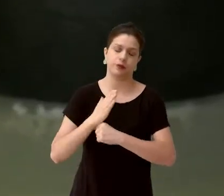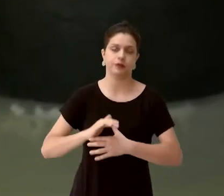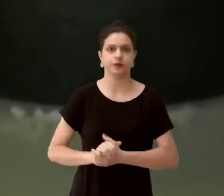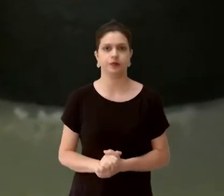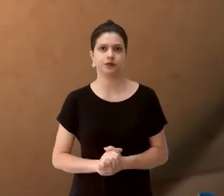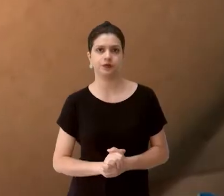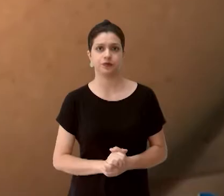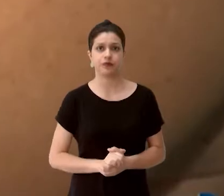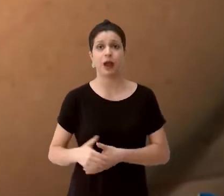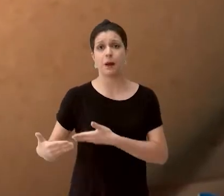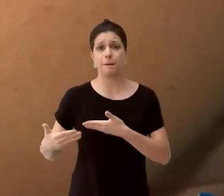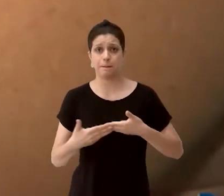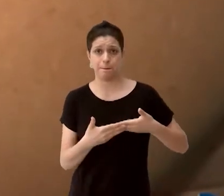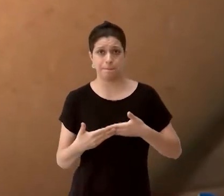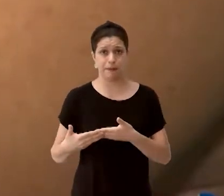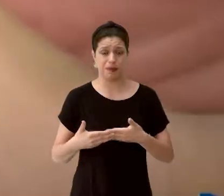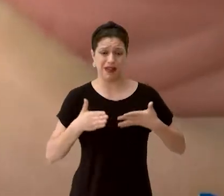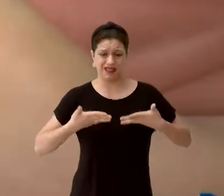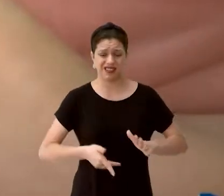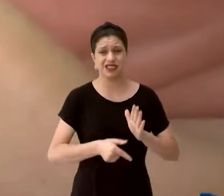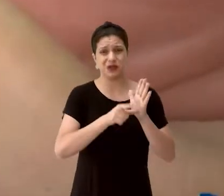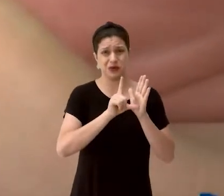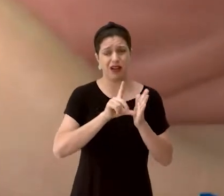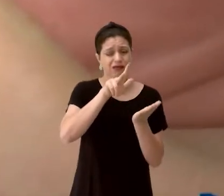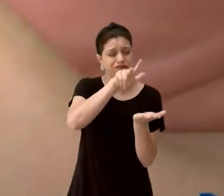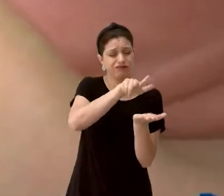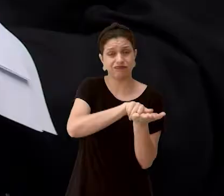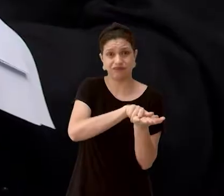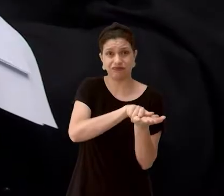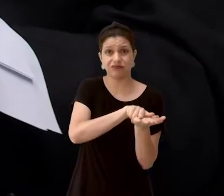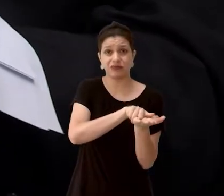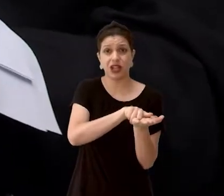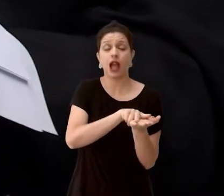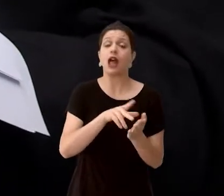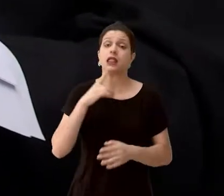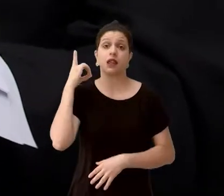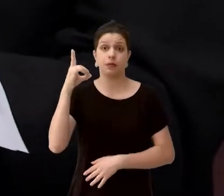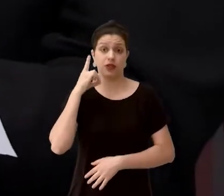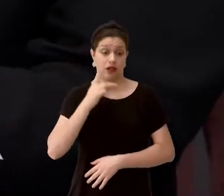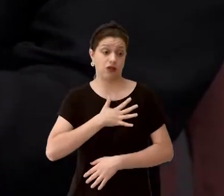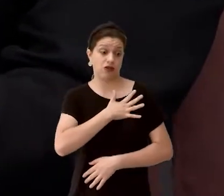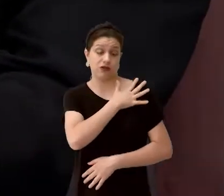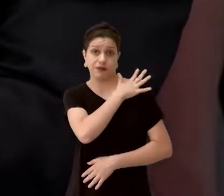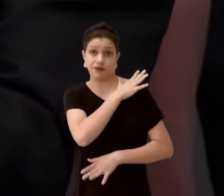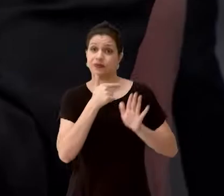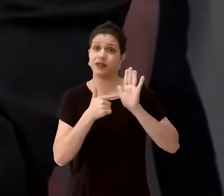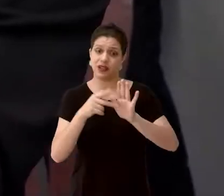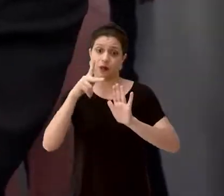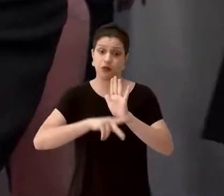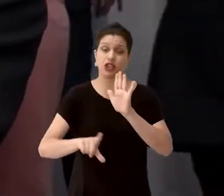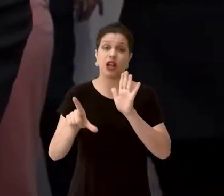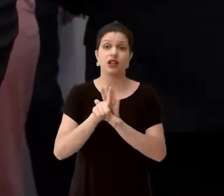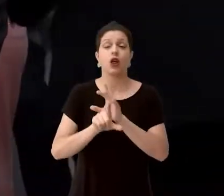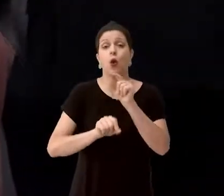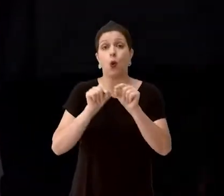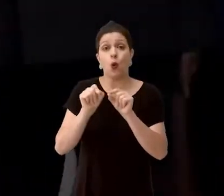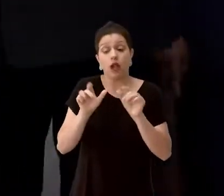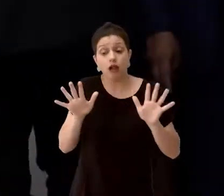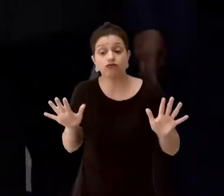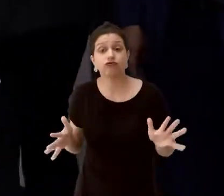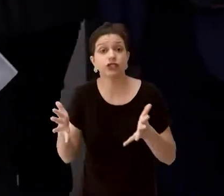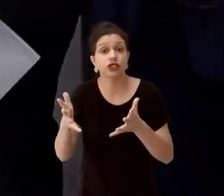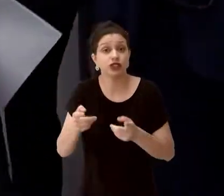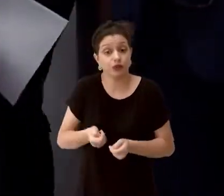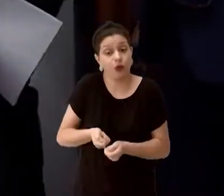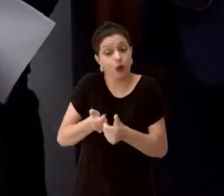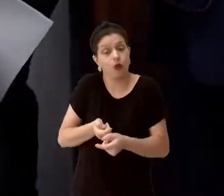do leite humano para atender os bebês prematuros internados que o deputado Coronel Davi apresentou o projeto de lei para